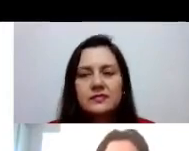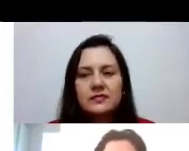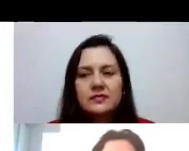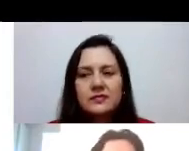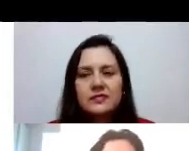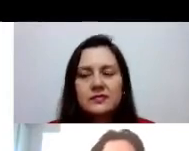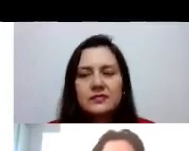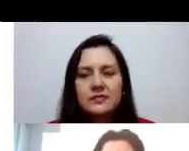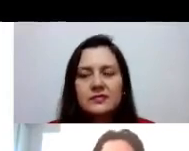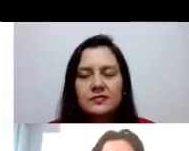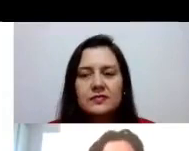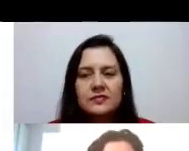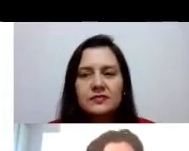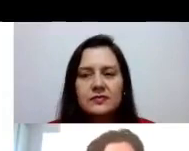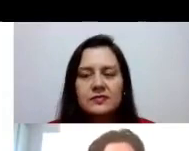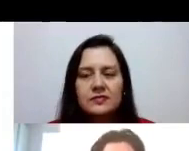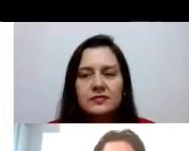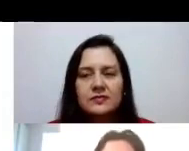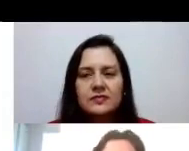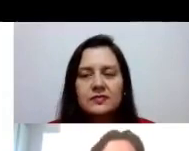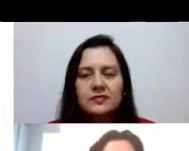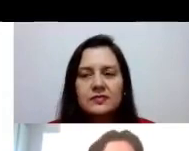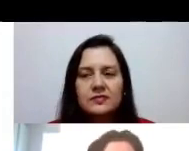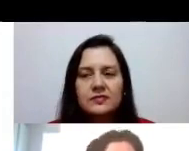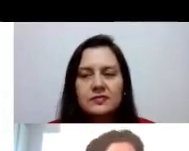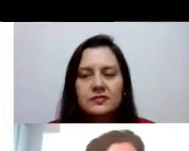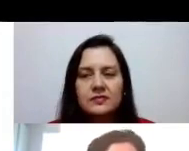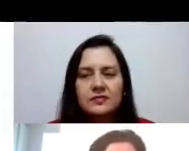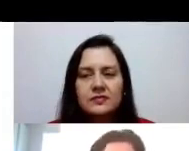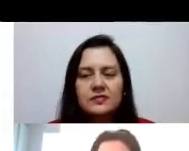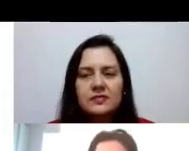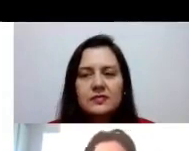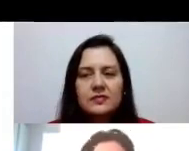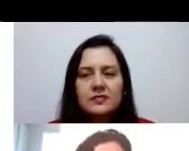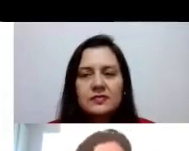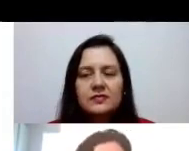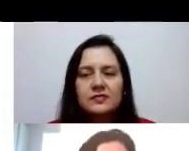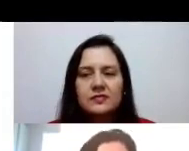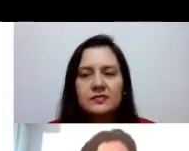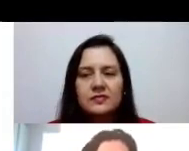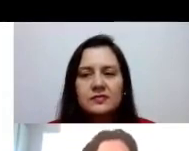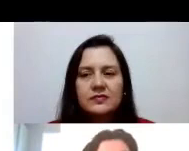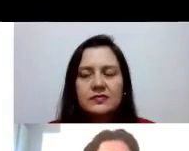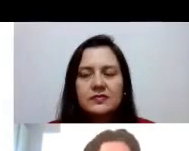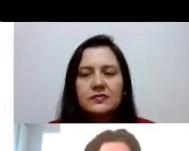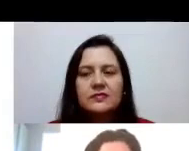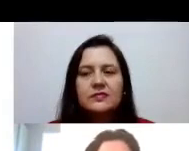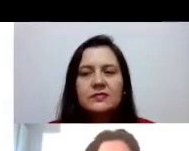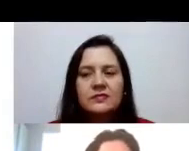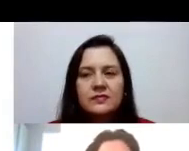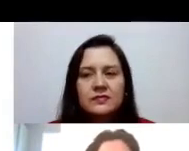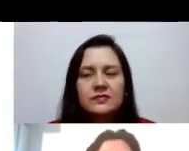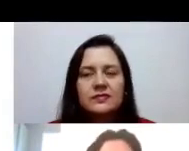antes, já começa a ver os procedimentos, ou para renovar, ou para fazer uma nova licitação, firmar um novo convênio. Porque